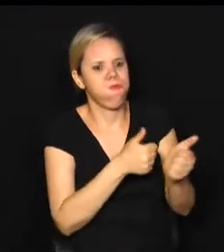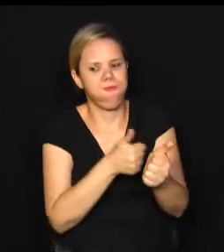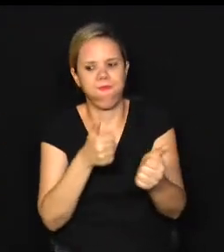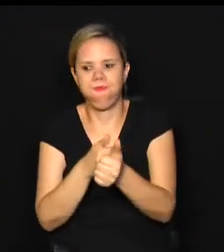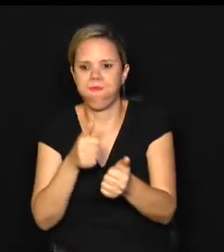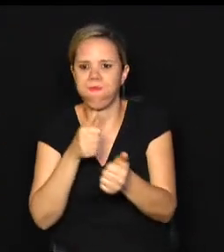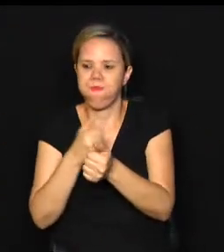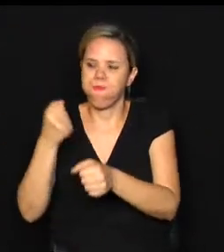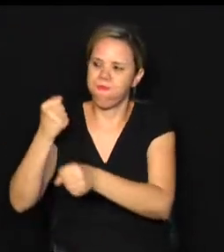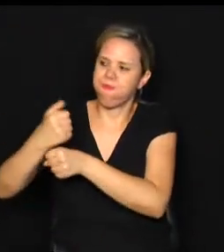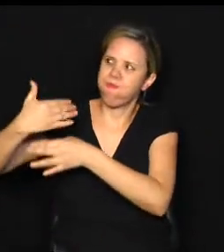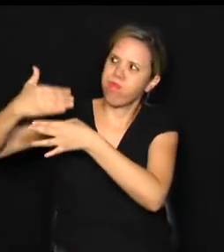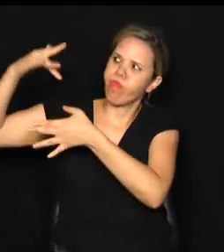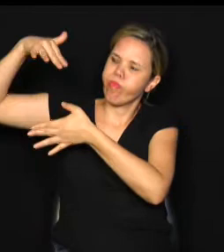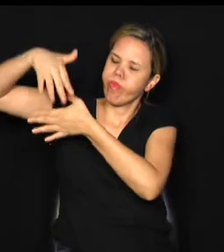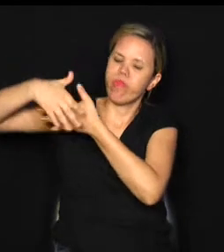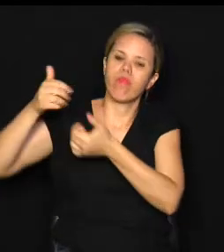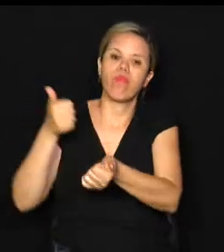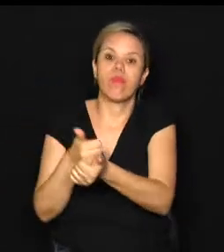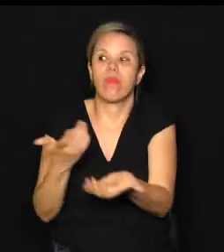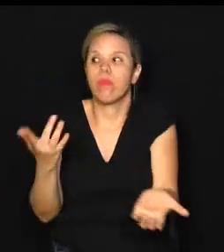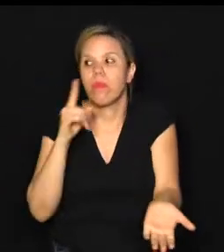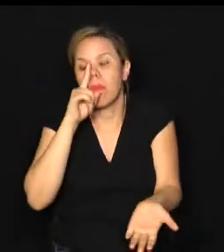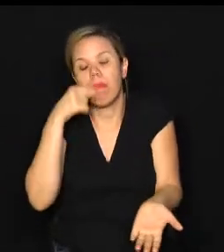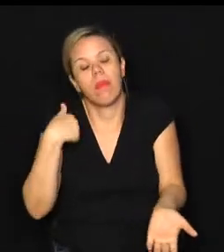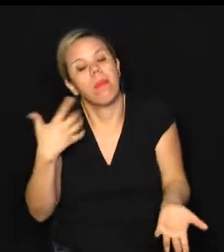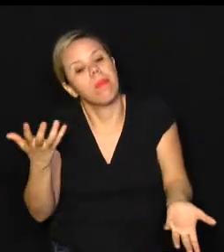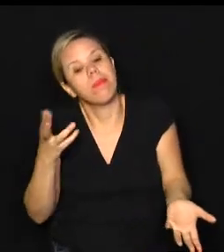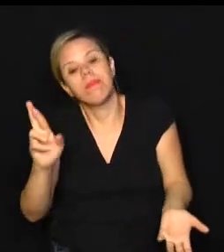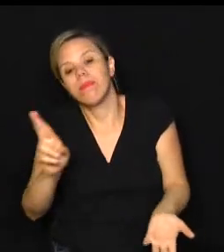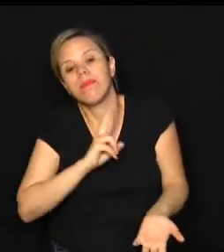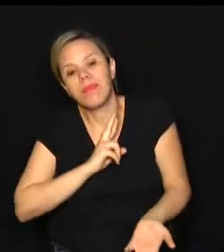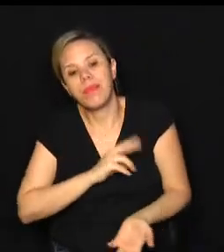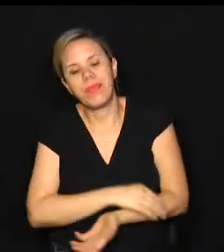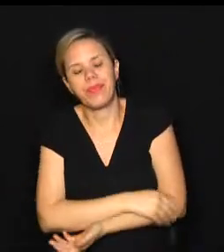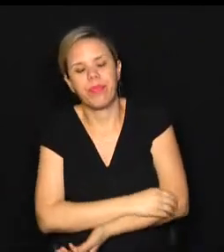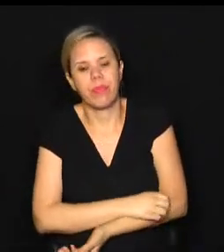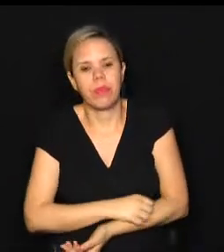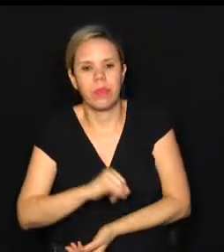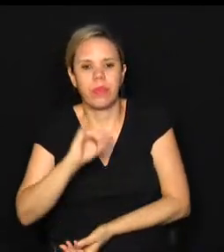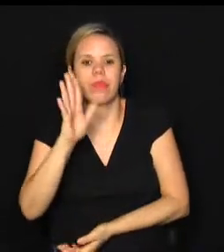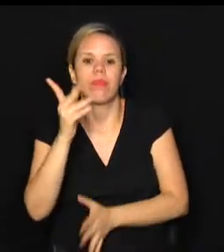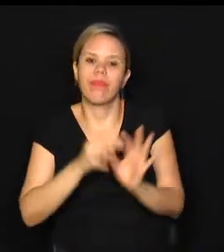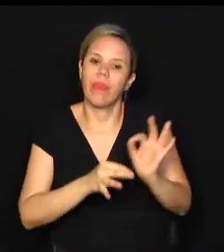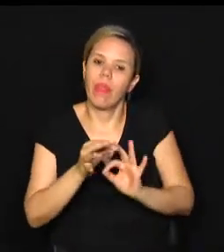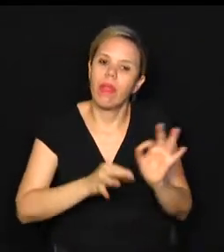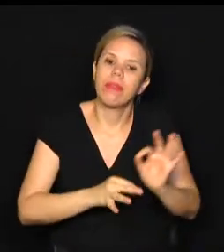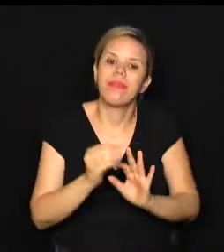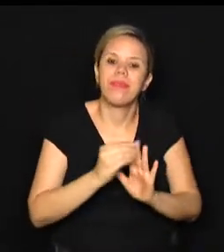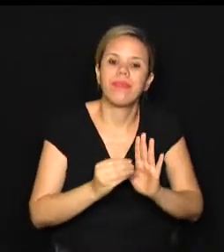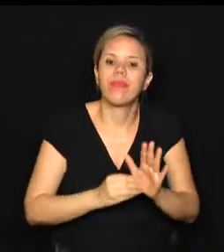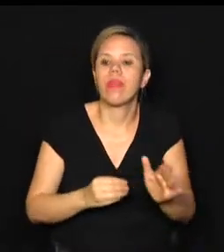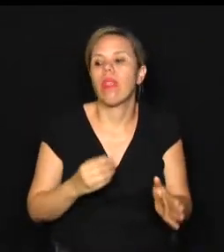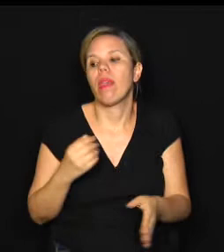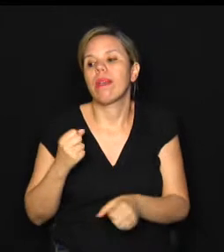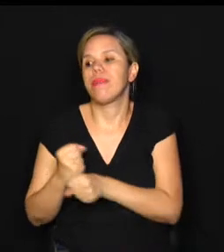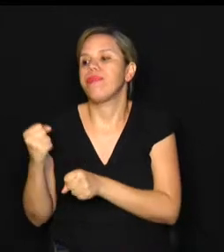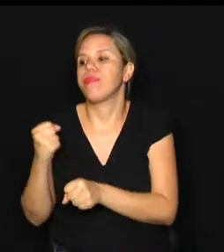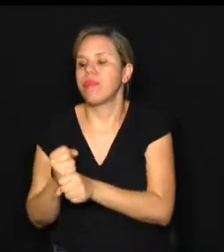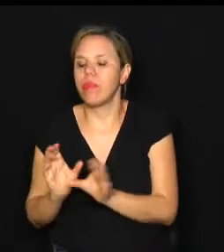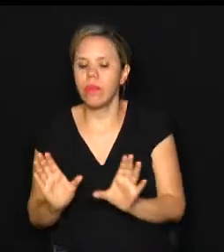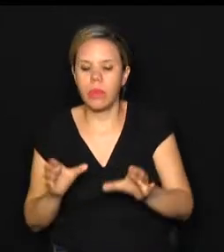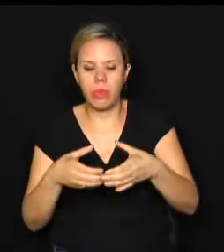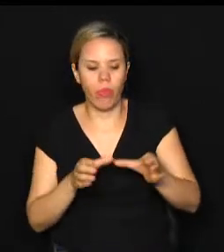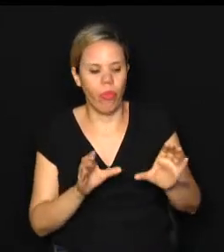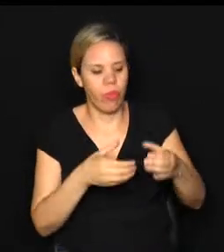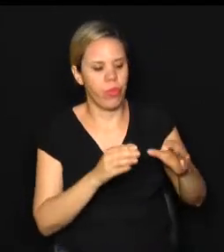represa. Então, eu queria uma resposta se isso já foi planejado, né? Construir condomínios